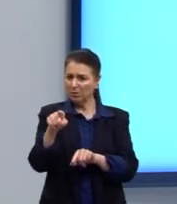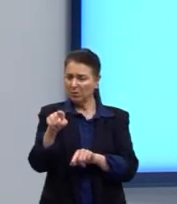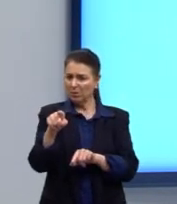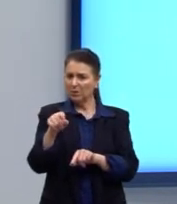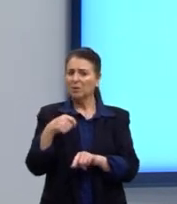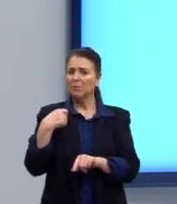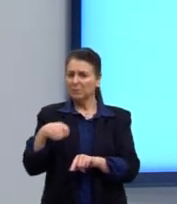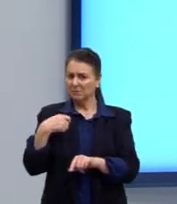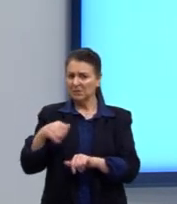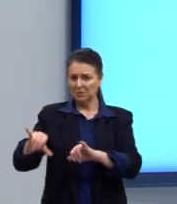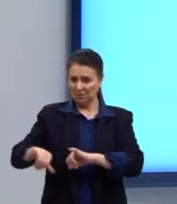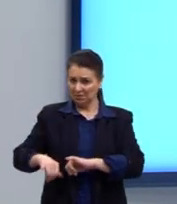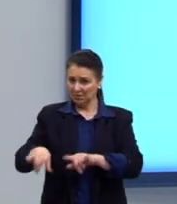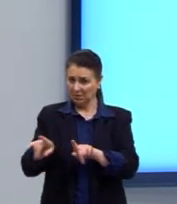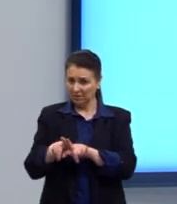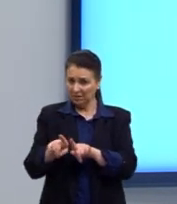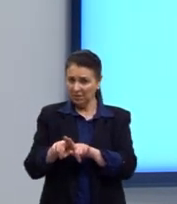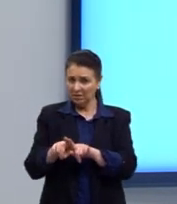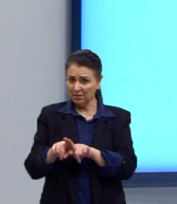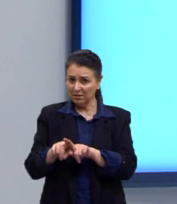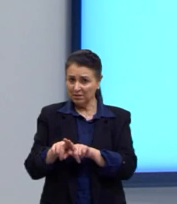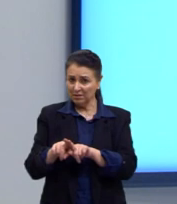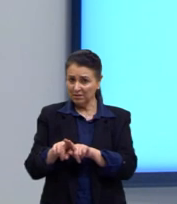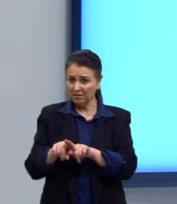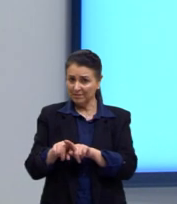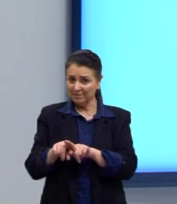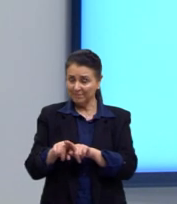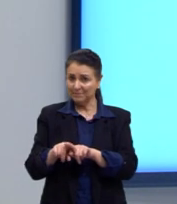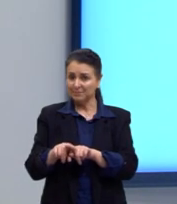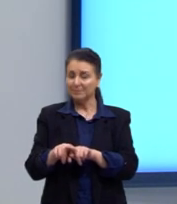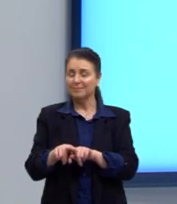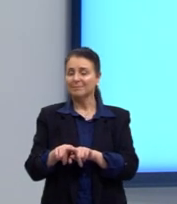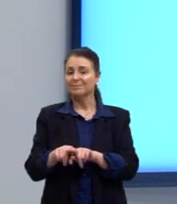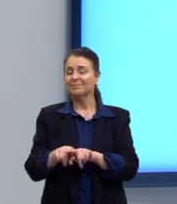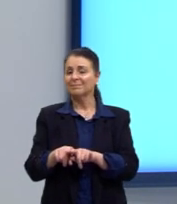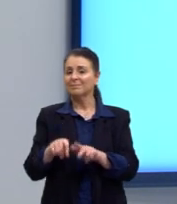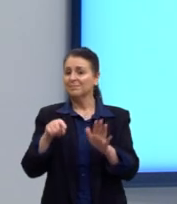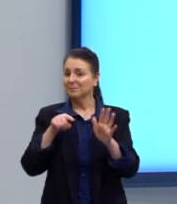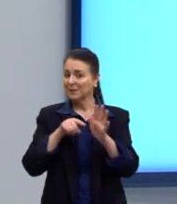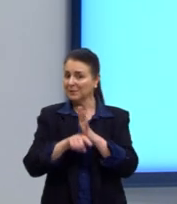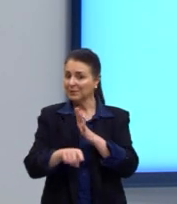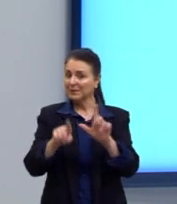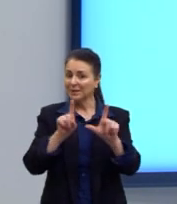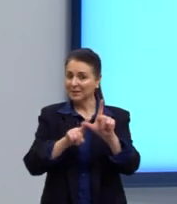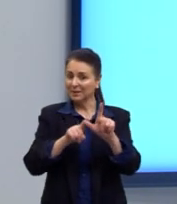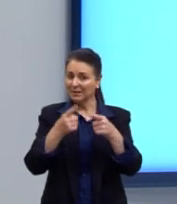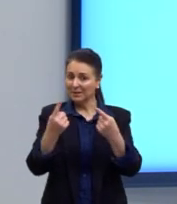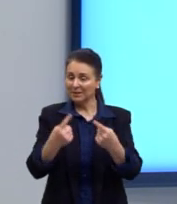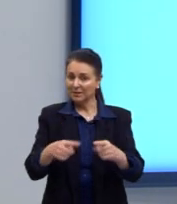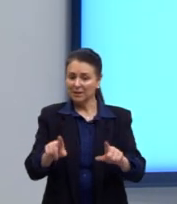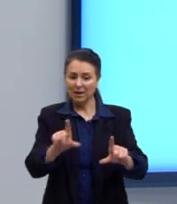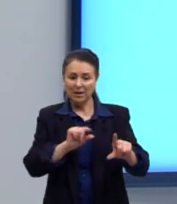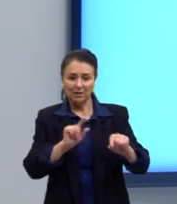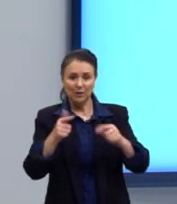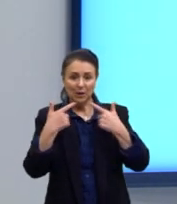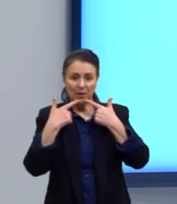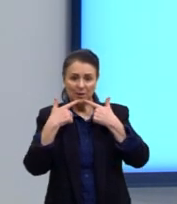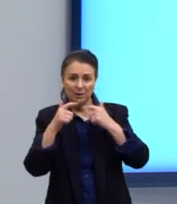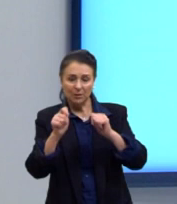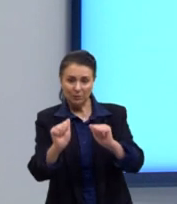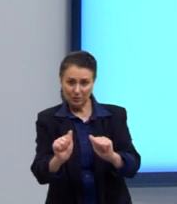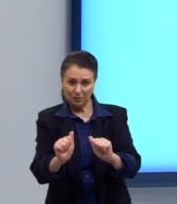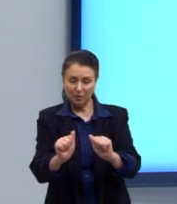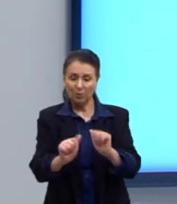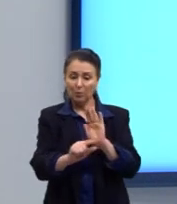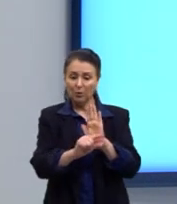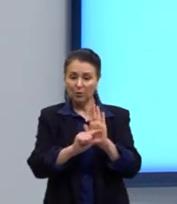que sofrer tá que que nos pede a nossa letra as escolhas linguísticas feitas pelo